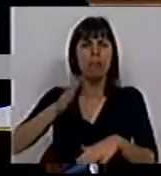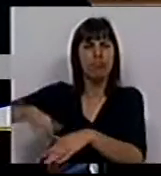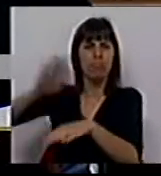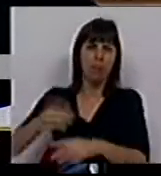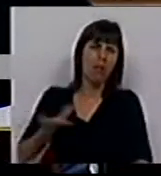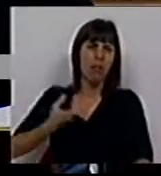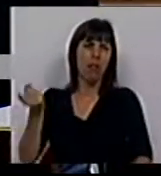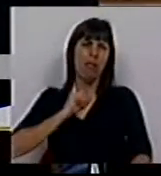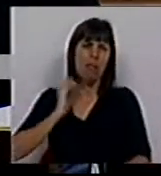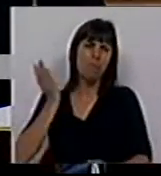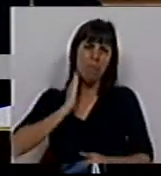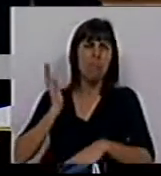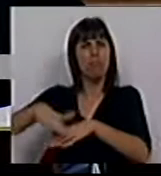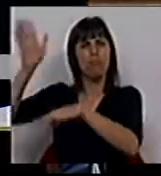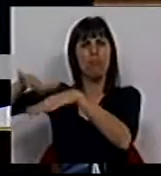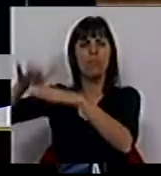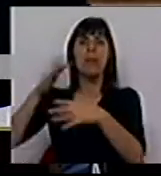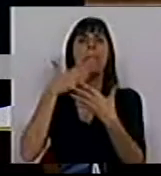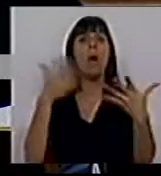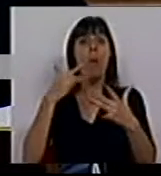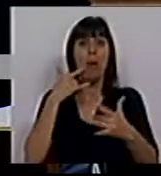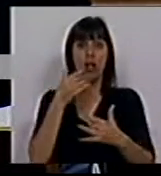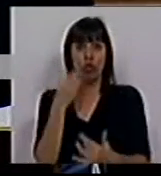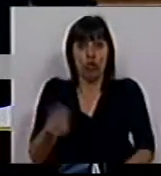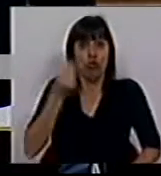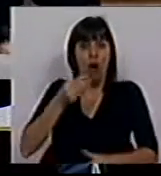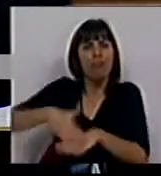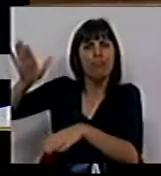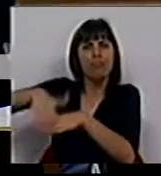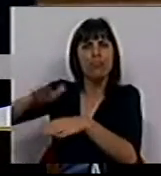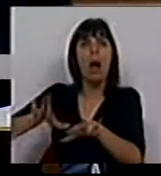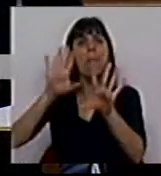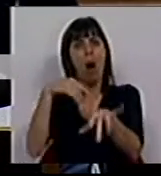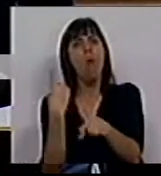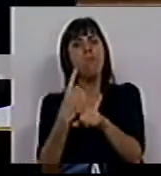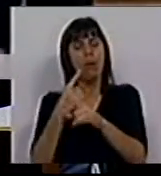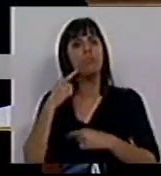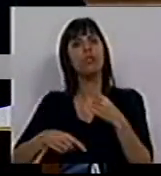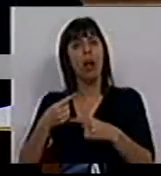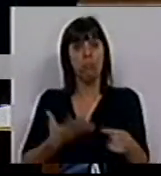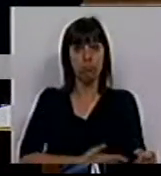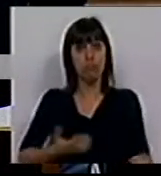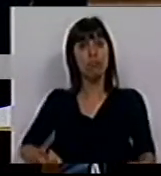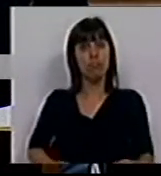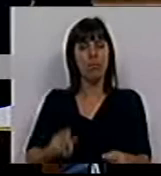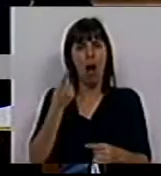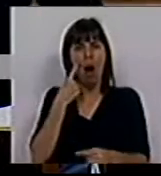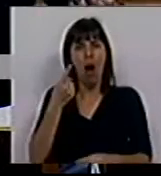imigração forçada a que dotou grande parte da geração mais jovem, mas também de uma geração de desempregados